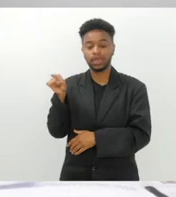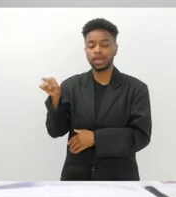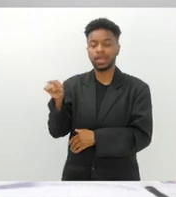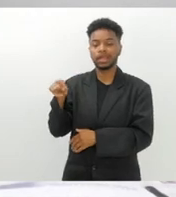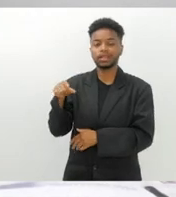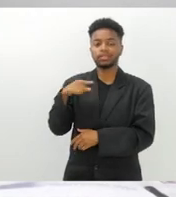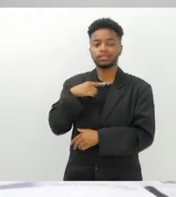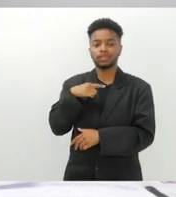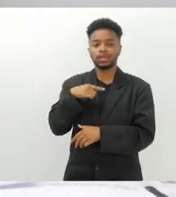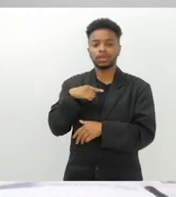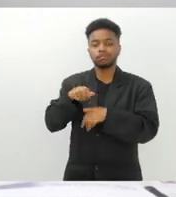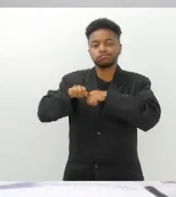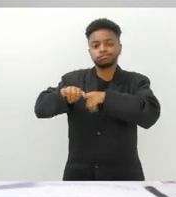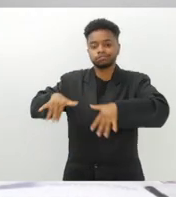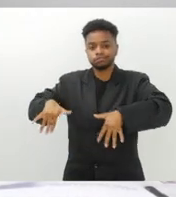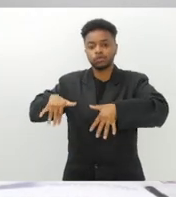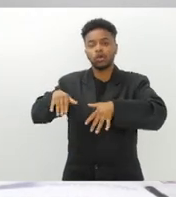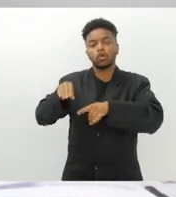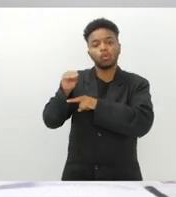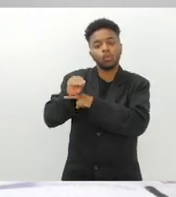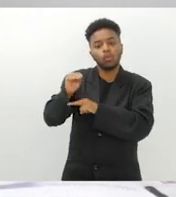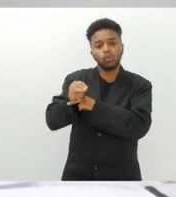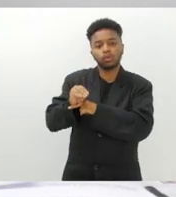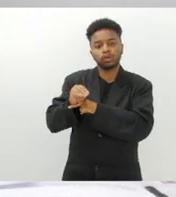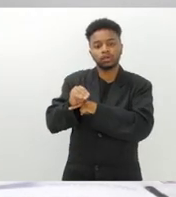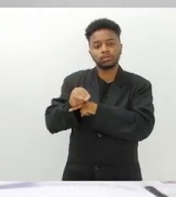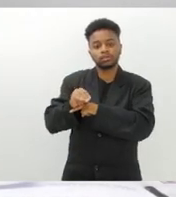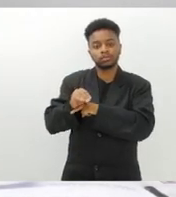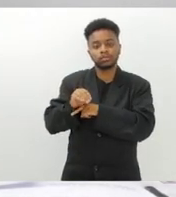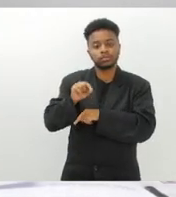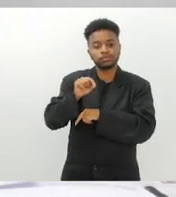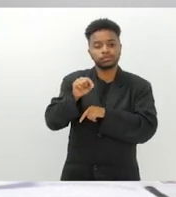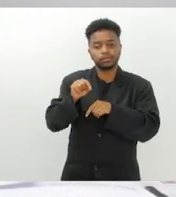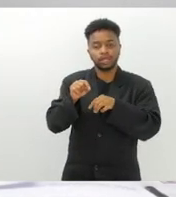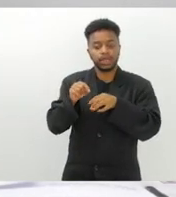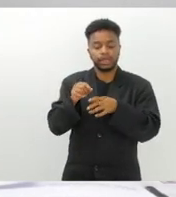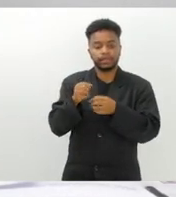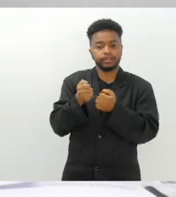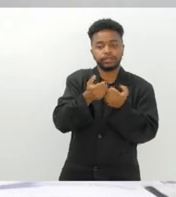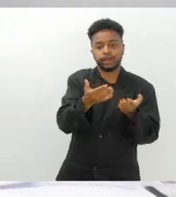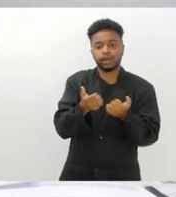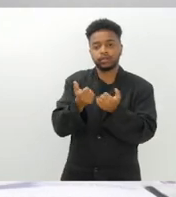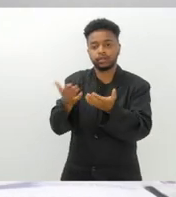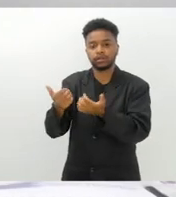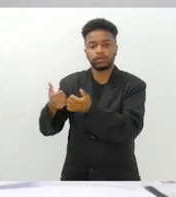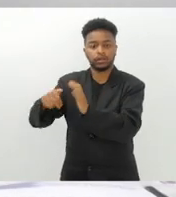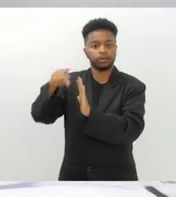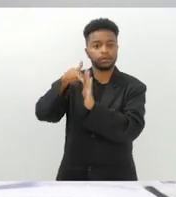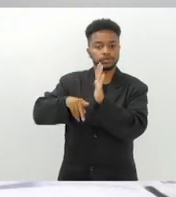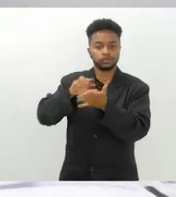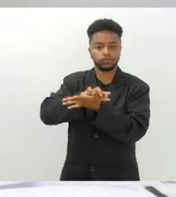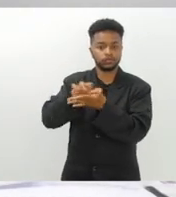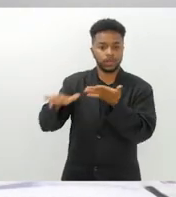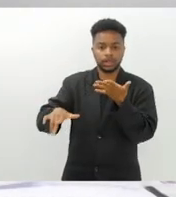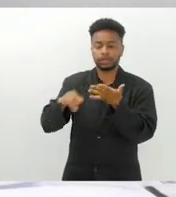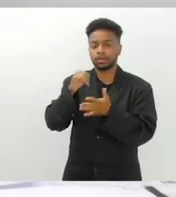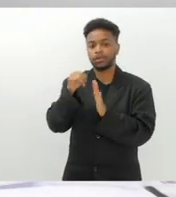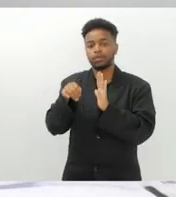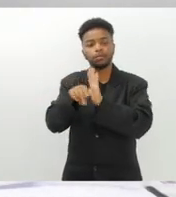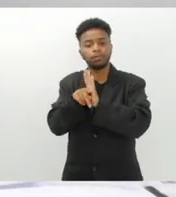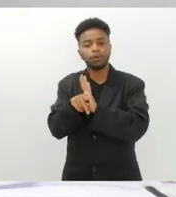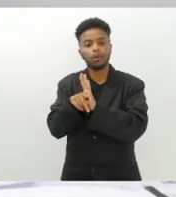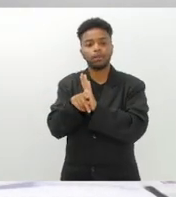guarda-chuva e esse guarda-chuva apadrinhasse os projetos das cooperativas de castanheiros,